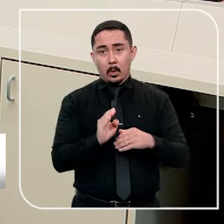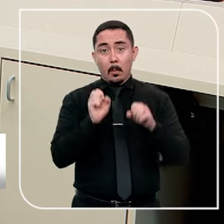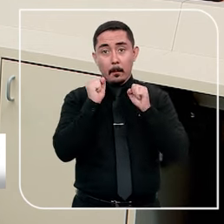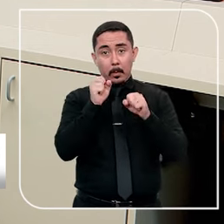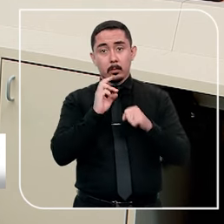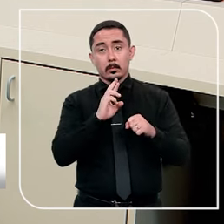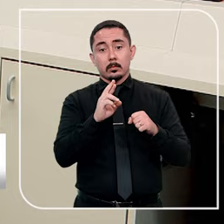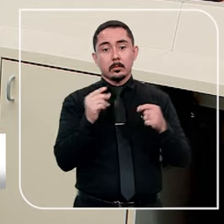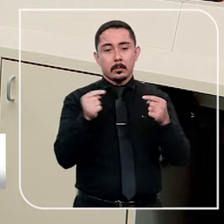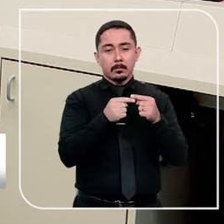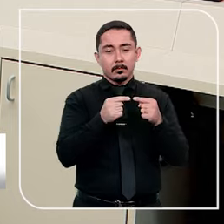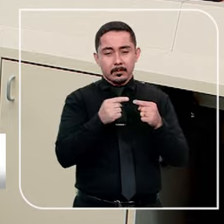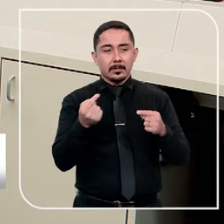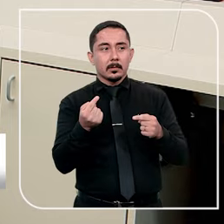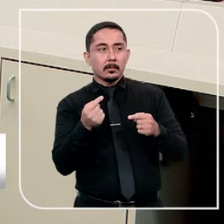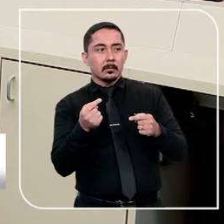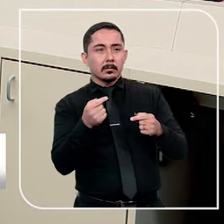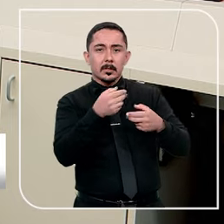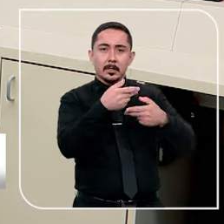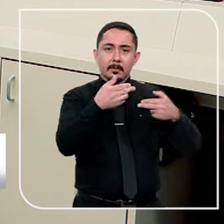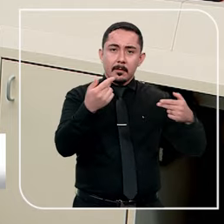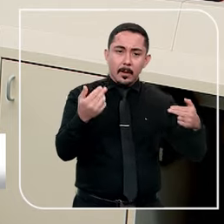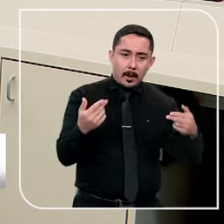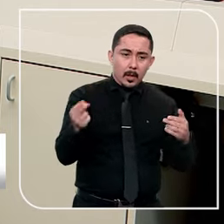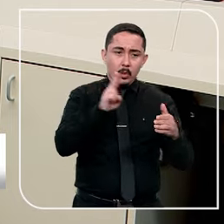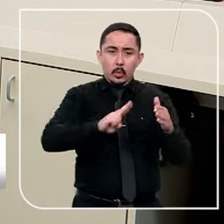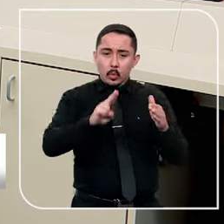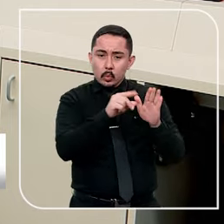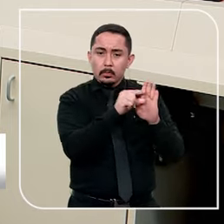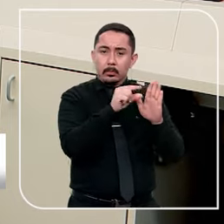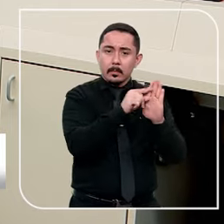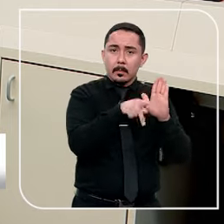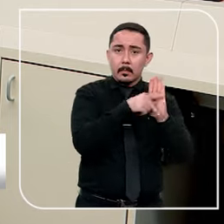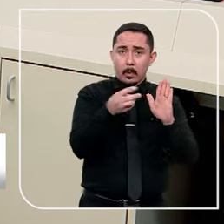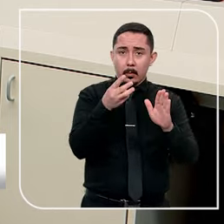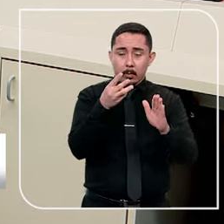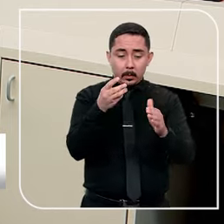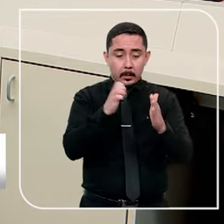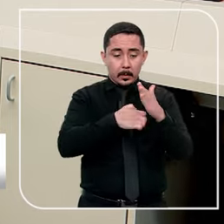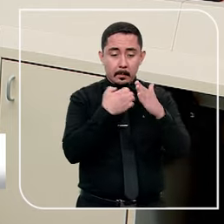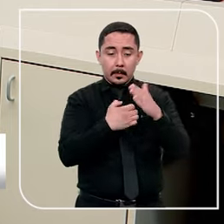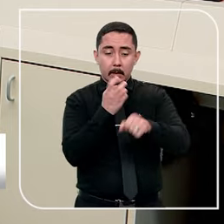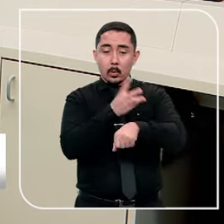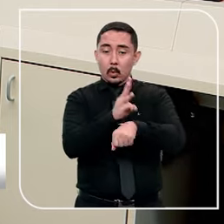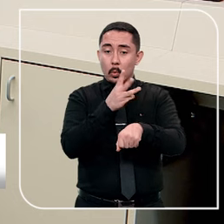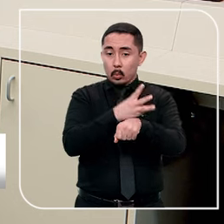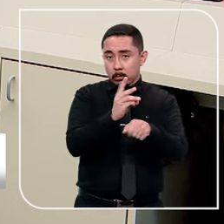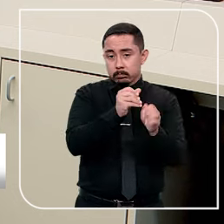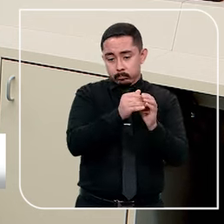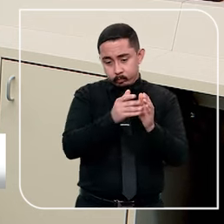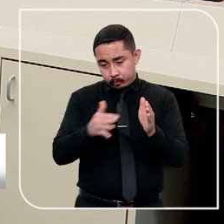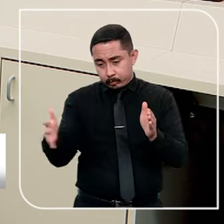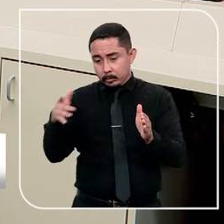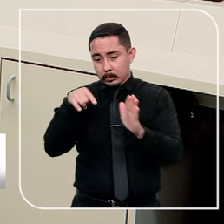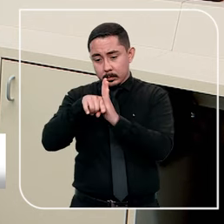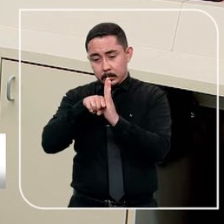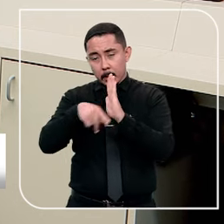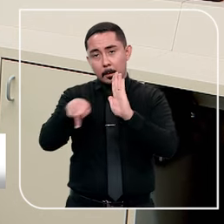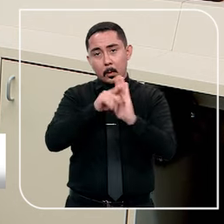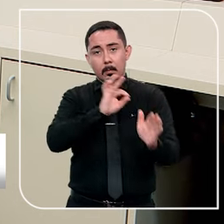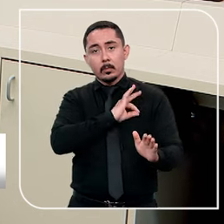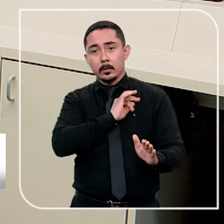Brasil pode responder a intimações e citações judiciais dirigidas à empresa WhatsApp no curso de